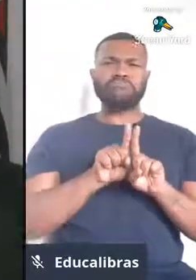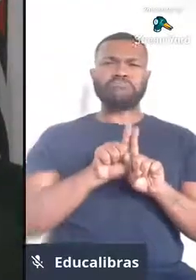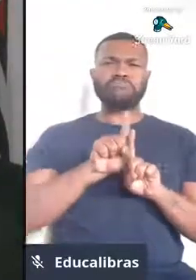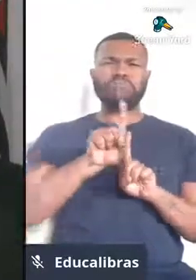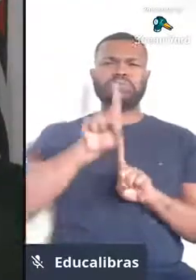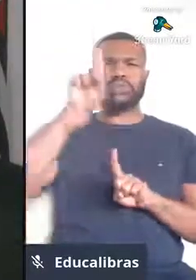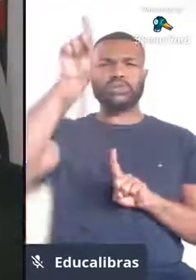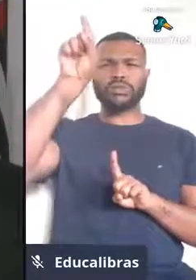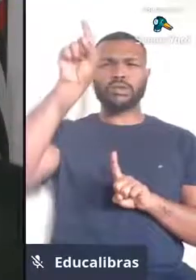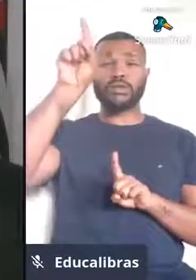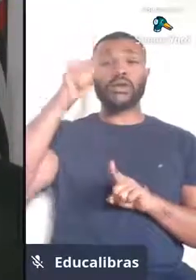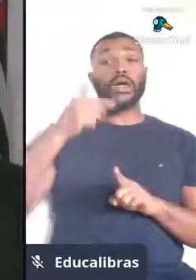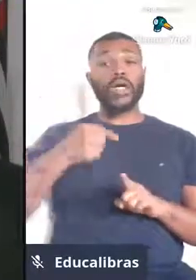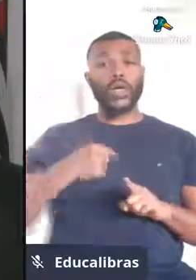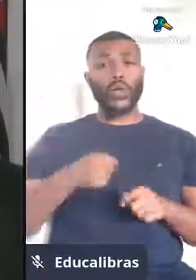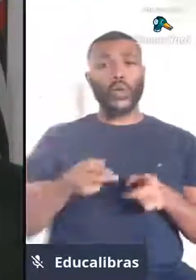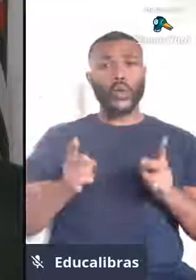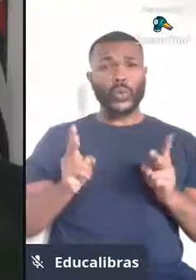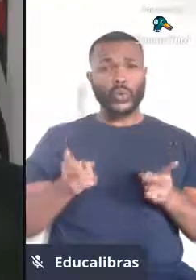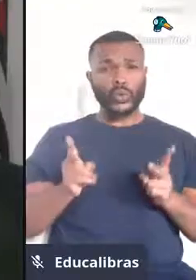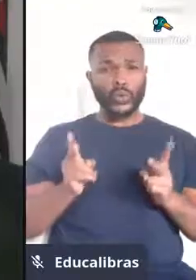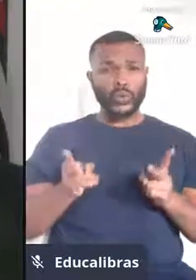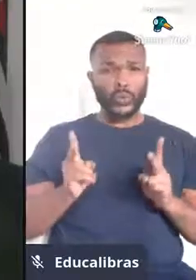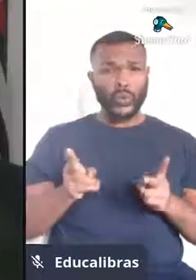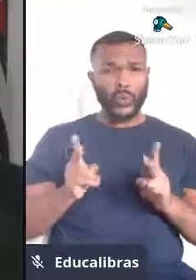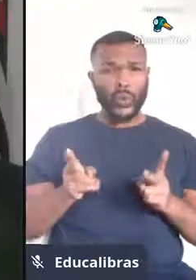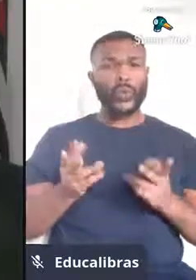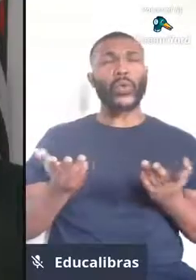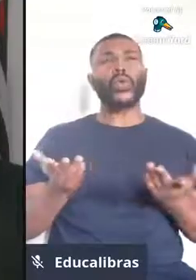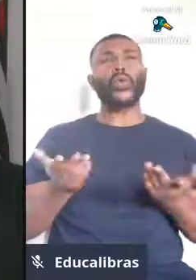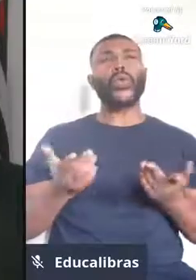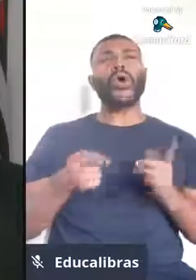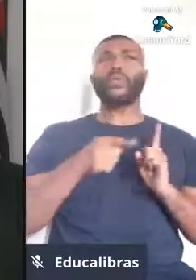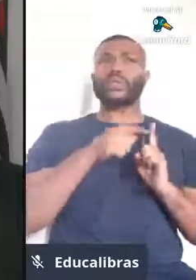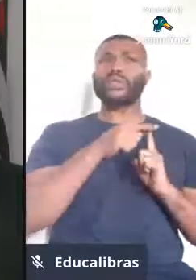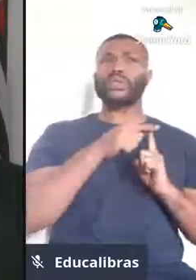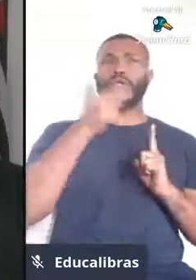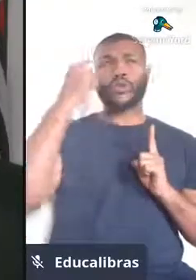continuo, de uma certa forma, isso é positivo,